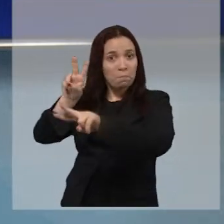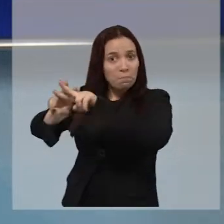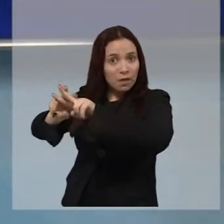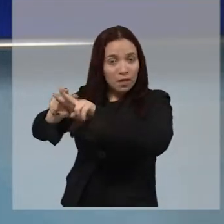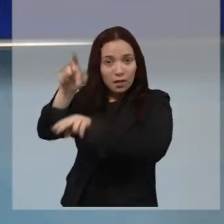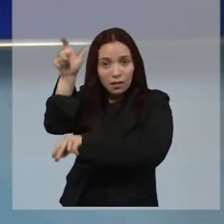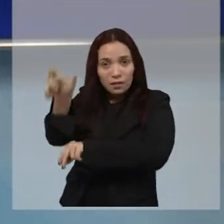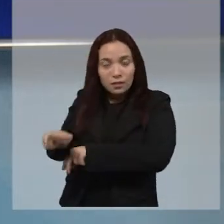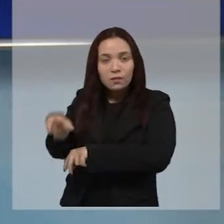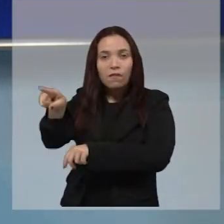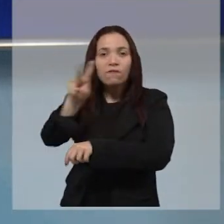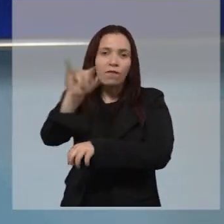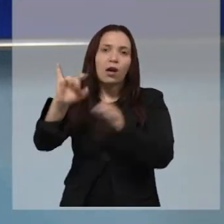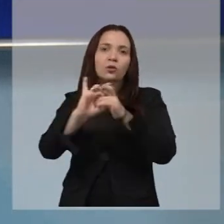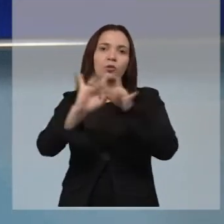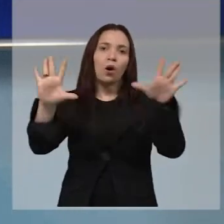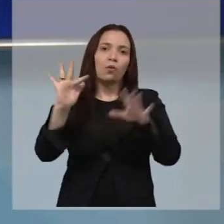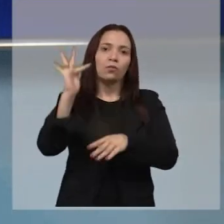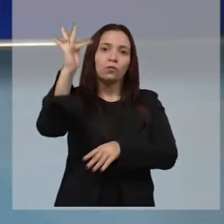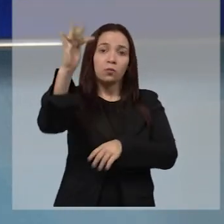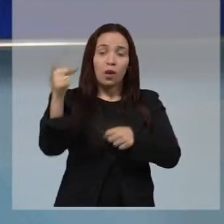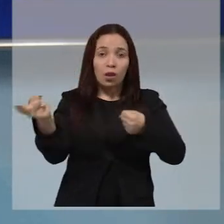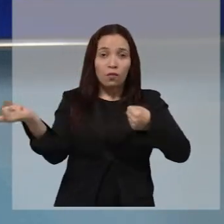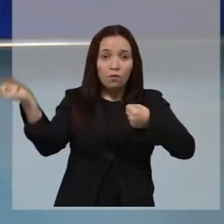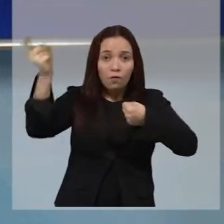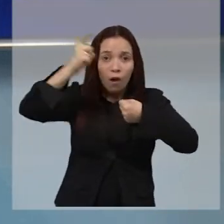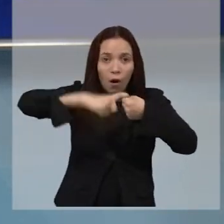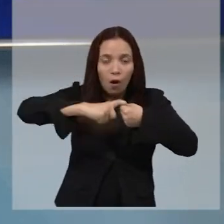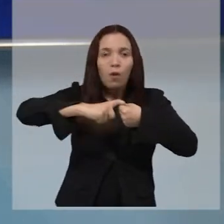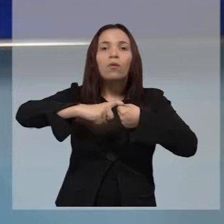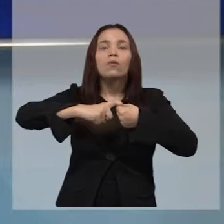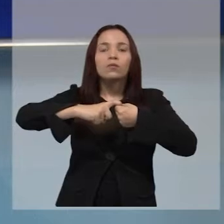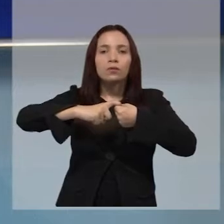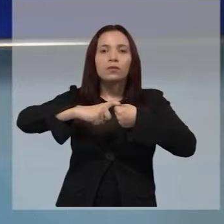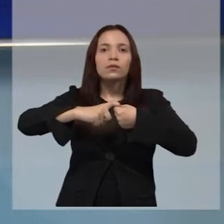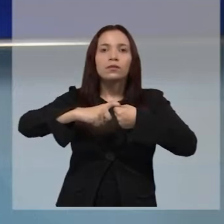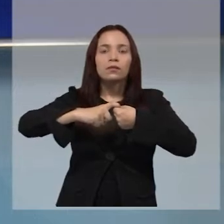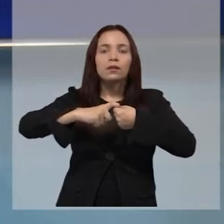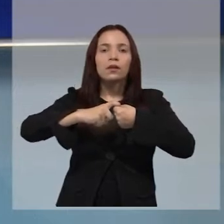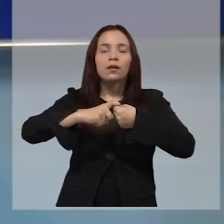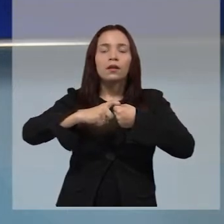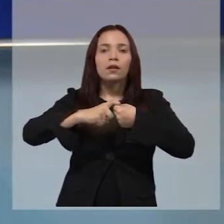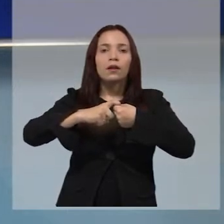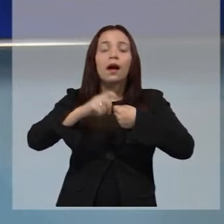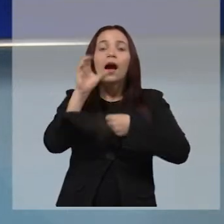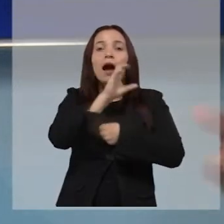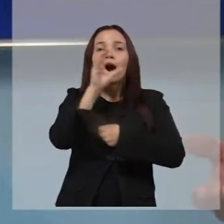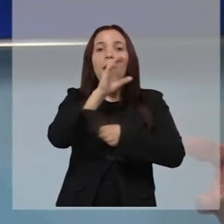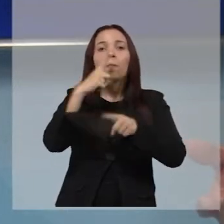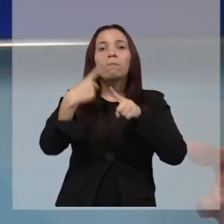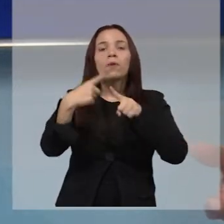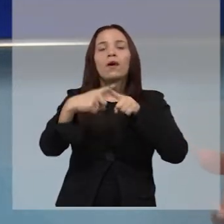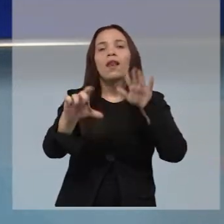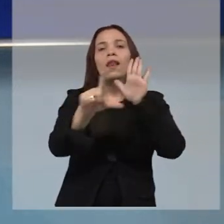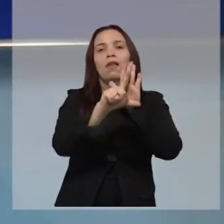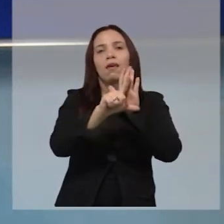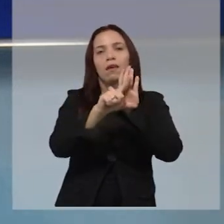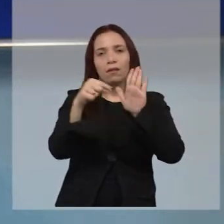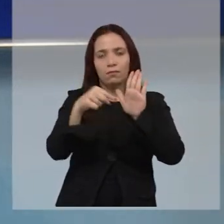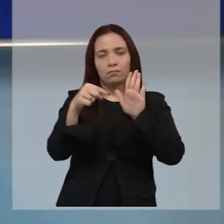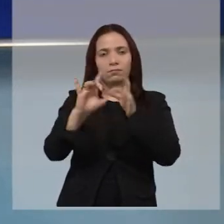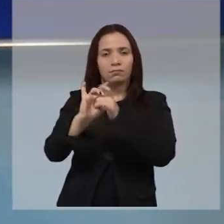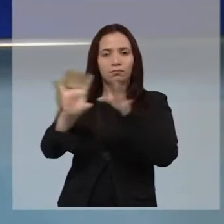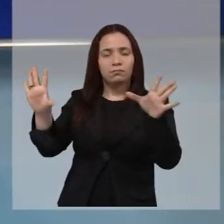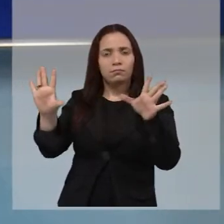que hoje é encarcerado, ele volta. E muitas vezes volta muito rápido, em razão do que determina a própria